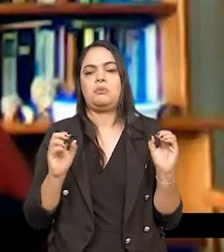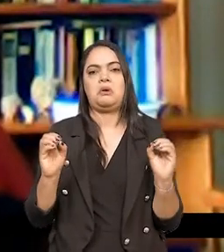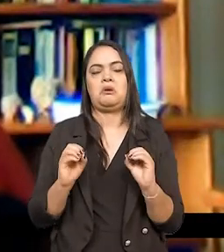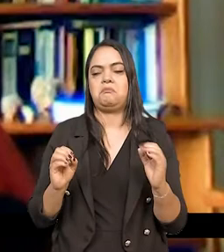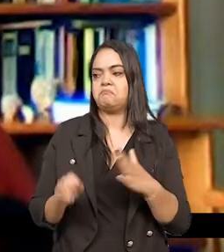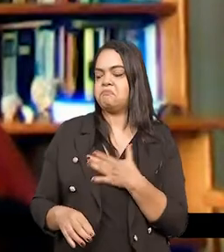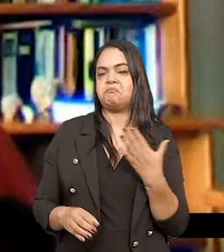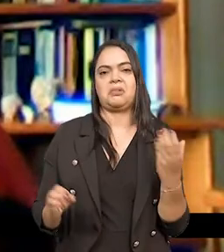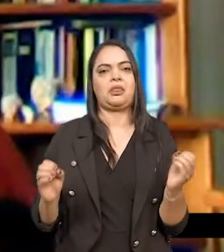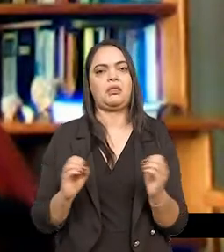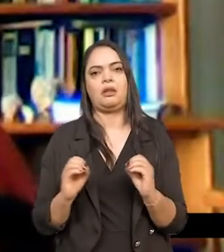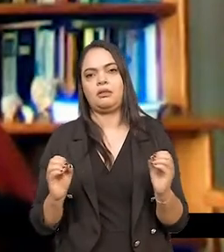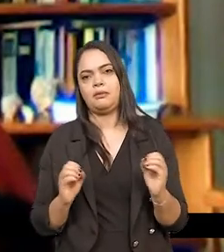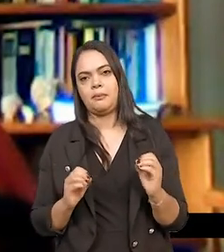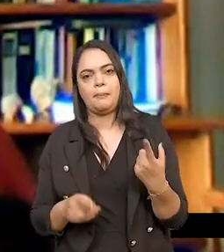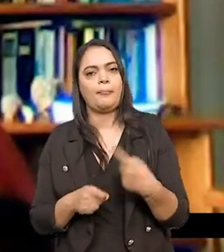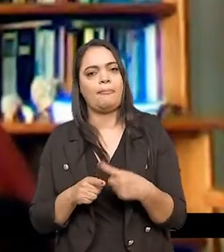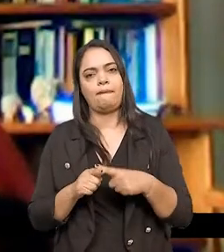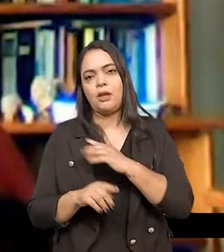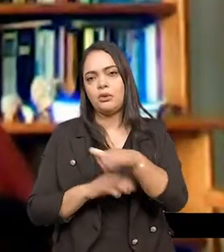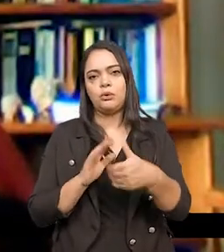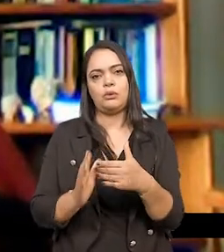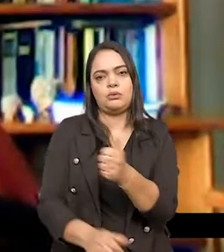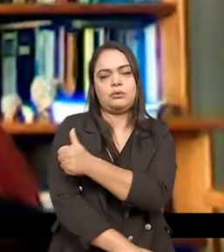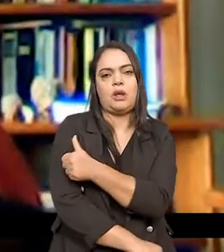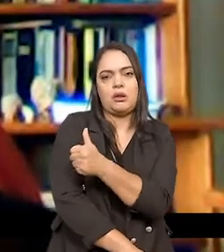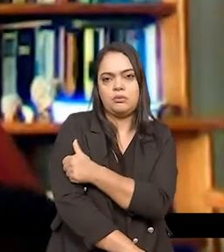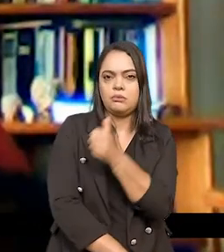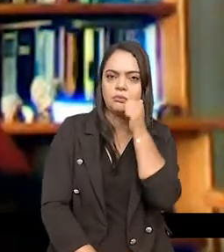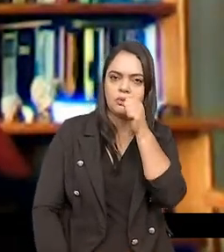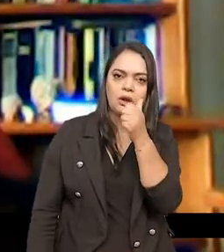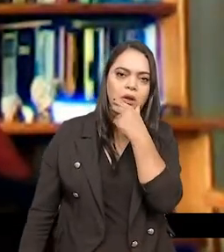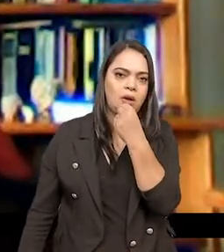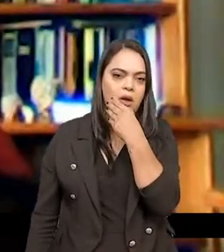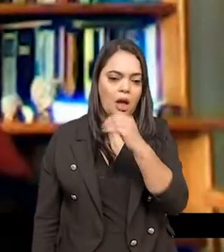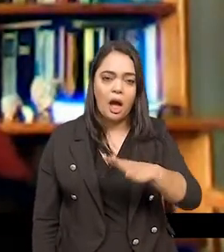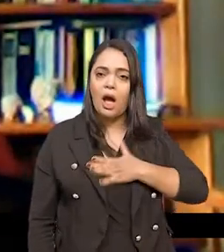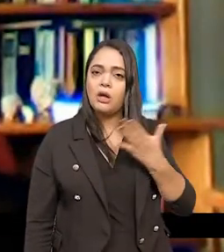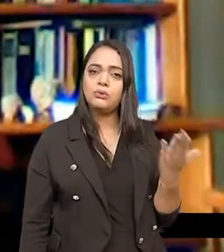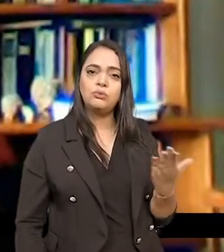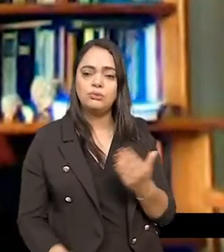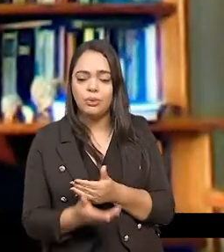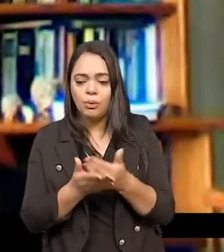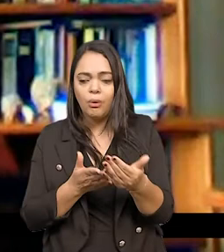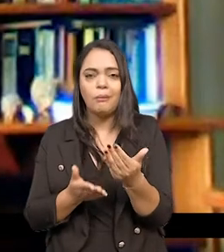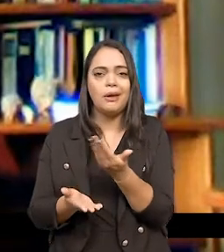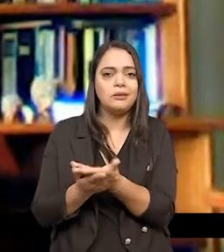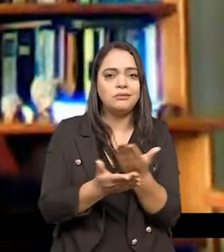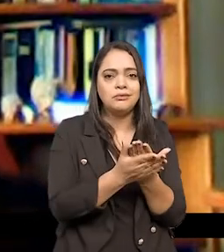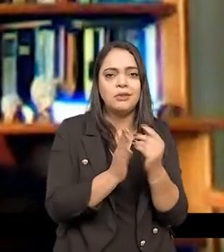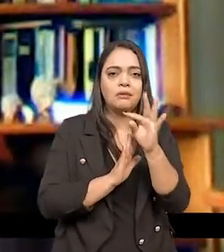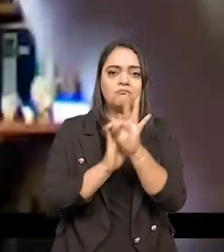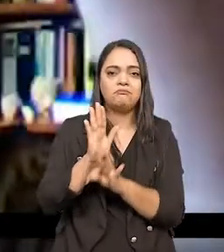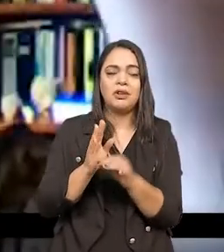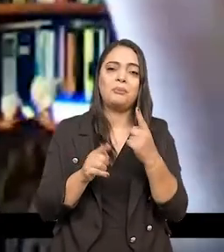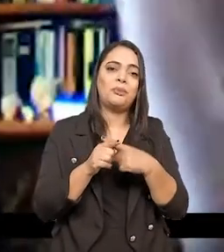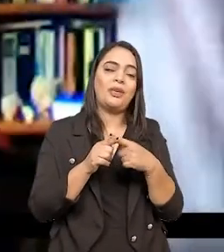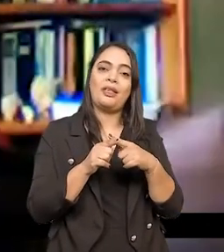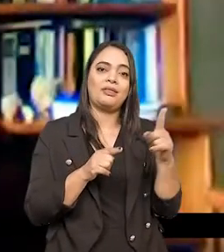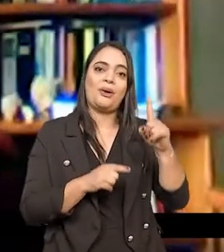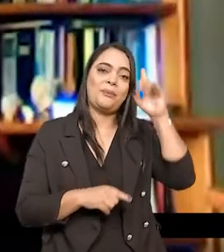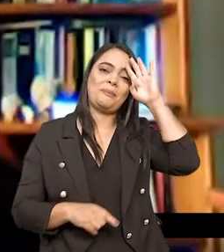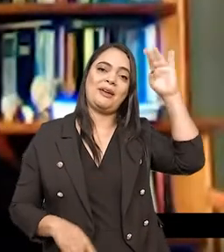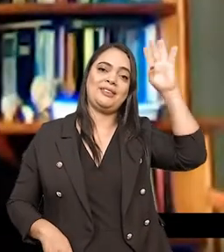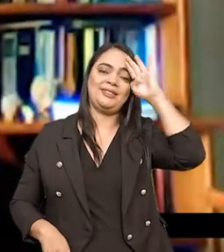não fui surpreendida, porque todos os alunos e alunas levam um susto quando vão começar a estudar esses textos, porque nem